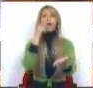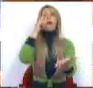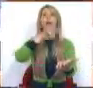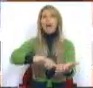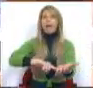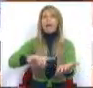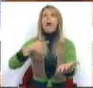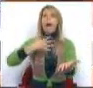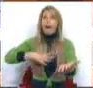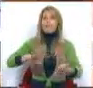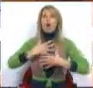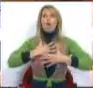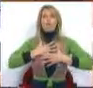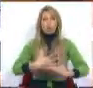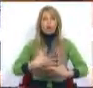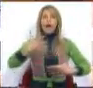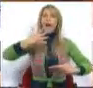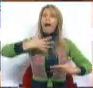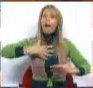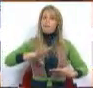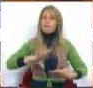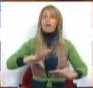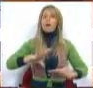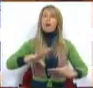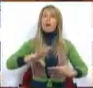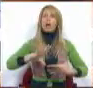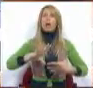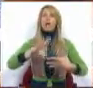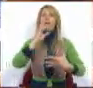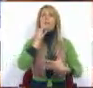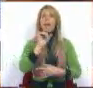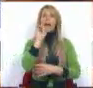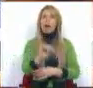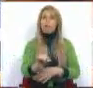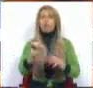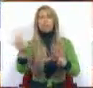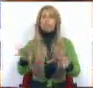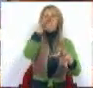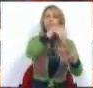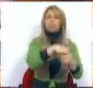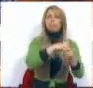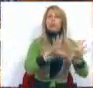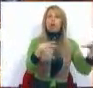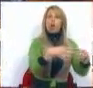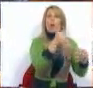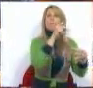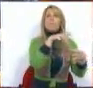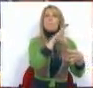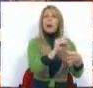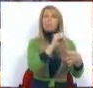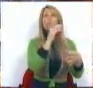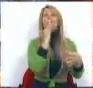que voluntariamente querem colocar a sua terra no Banco de Terras. Mas também